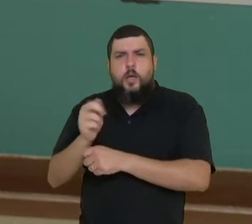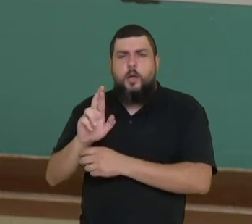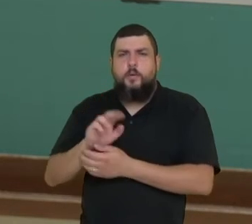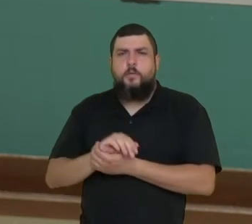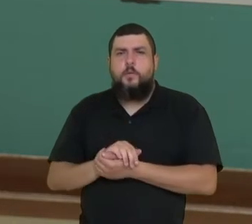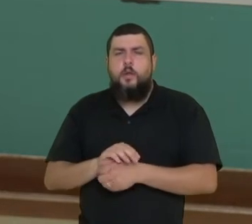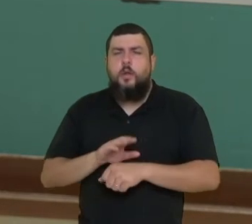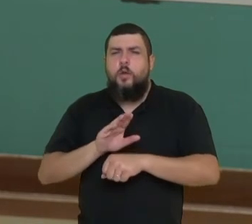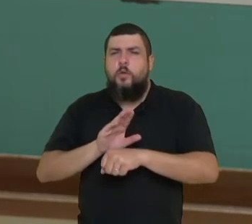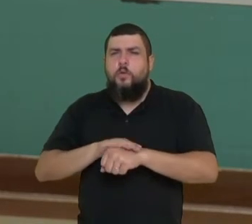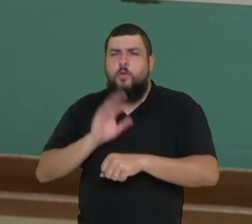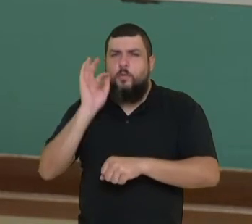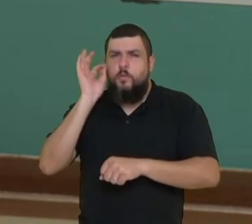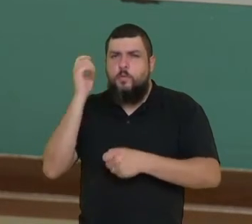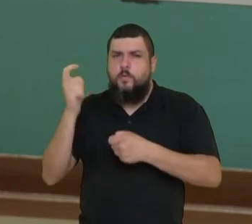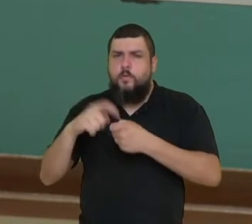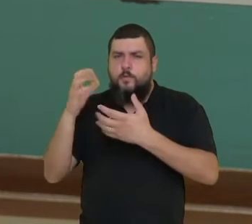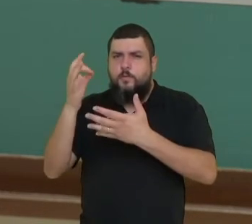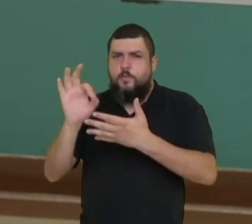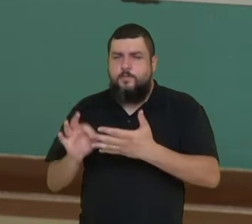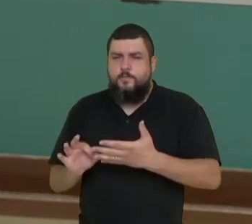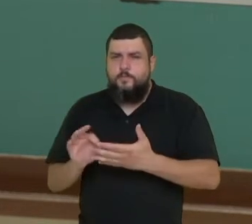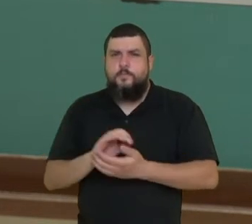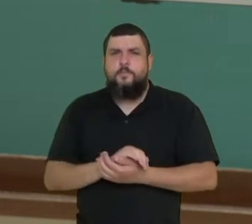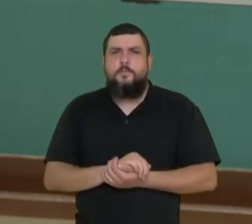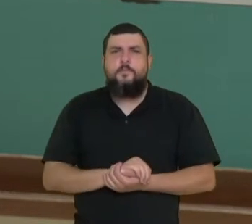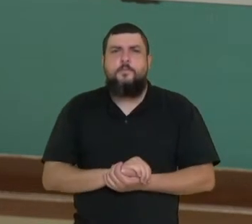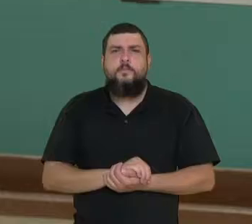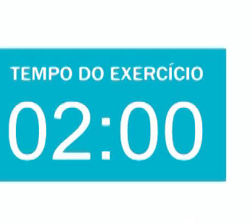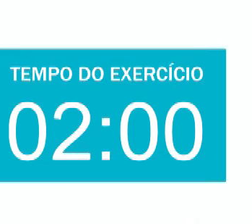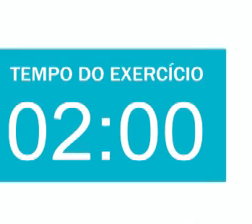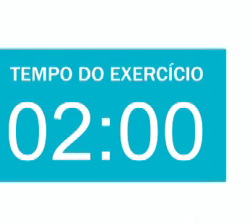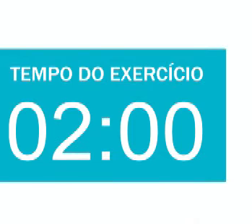tempinho para vocês aqui e daqui a pouco a gente volta para responder.